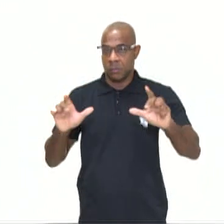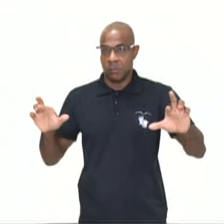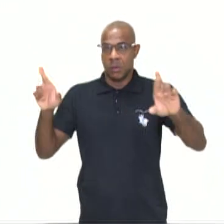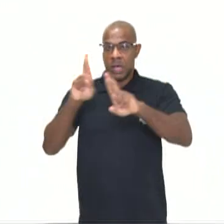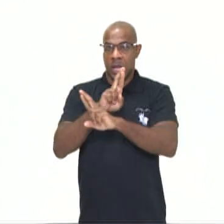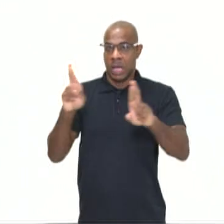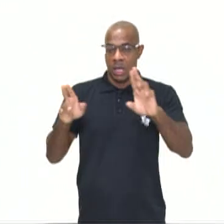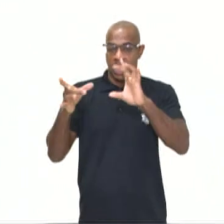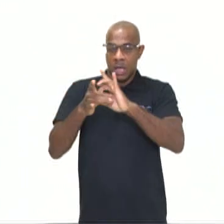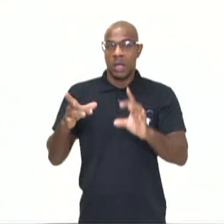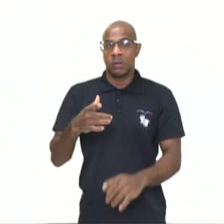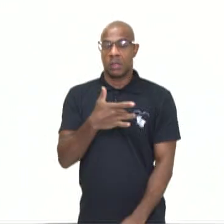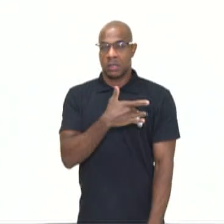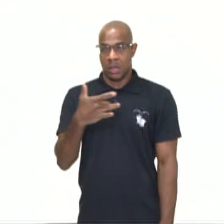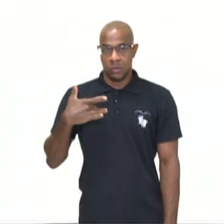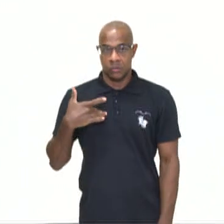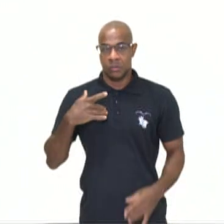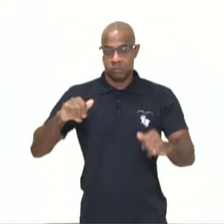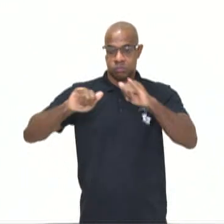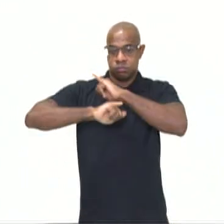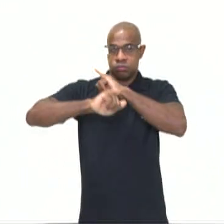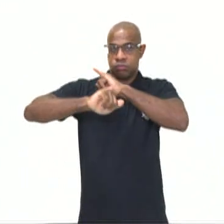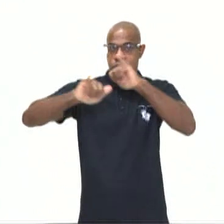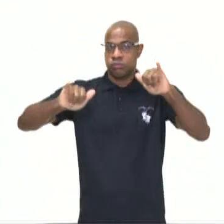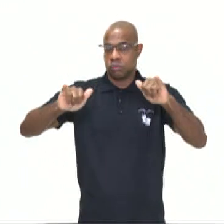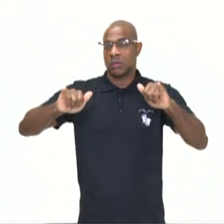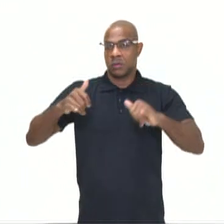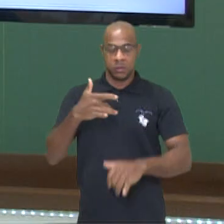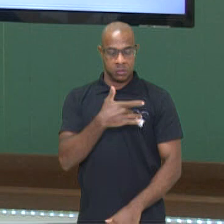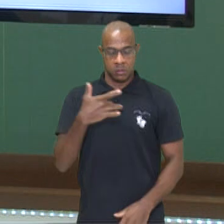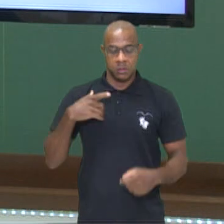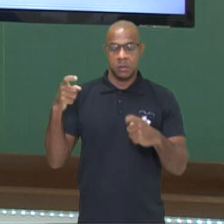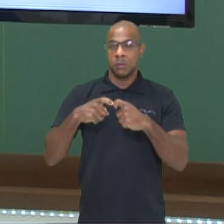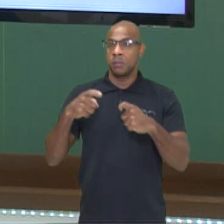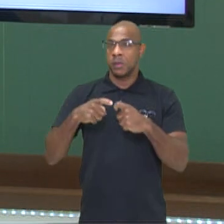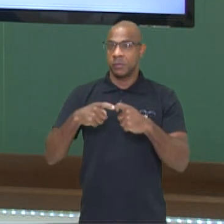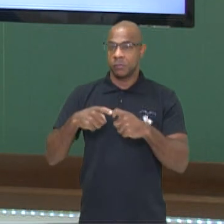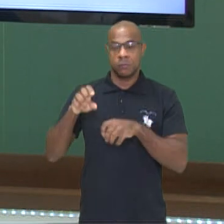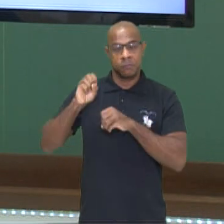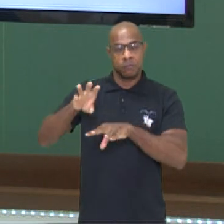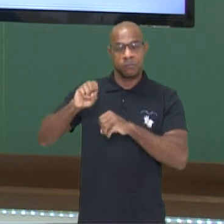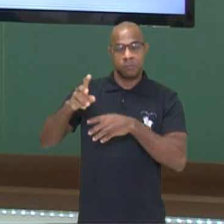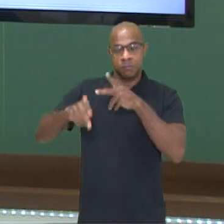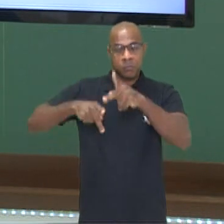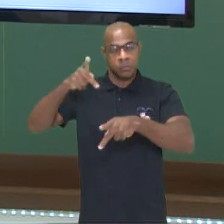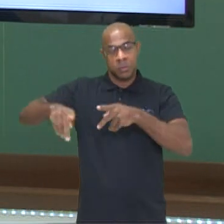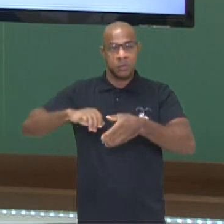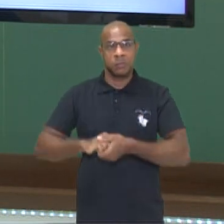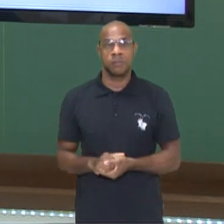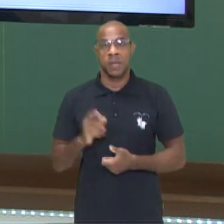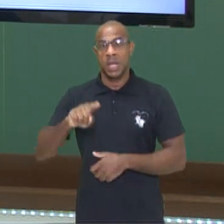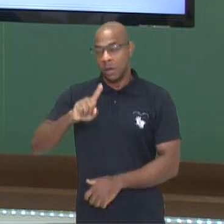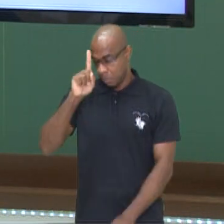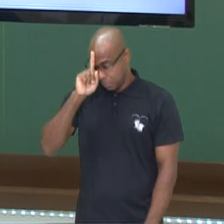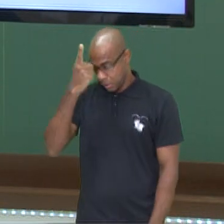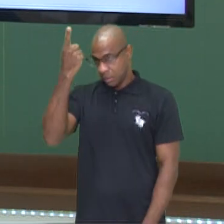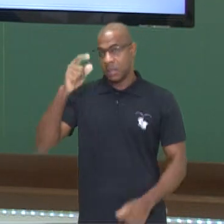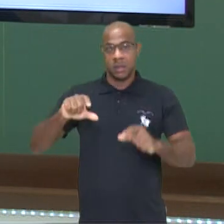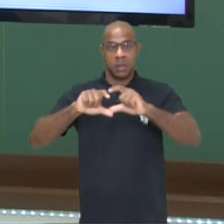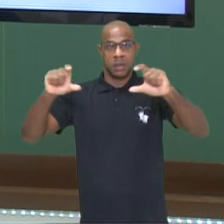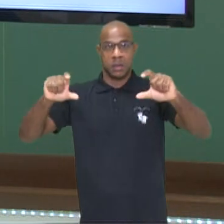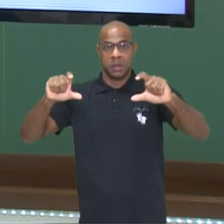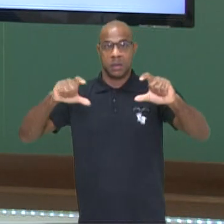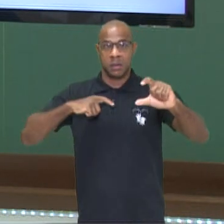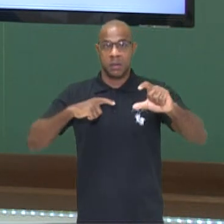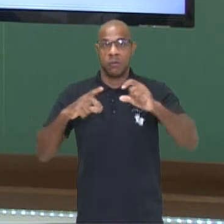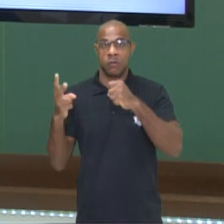repertório médico da população. Nós temos um verbo aqui, um verbo que expressa uma noção, uma ideia, um verbo